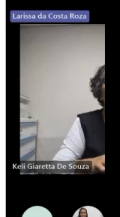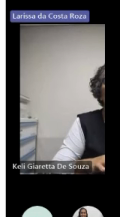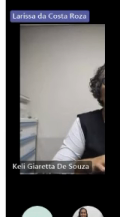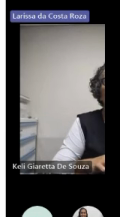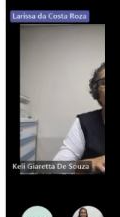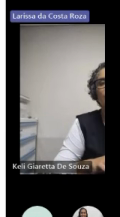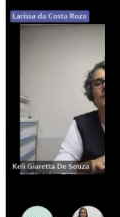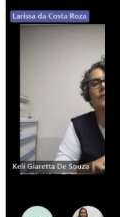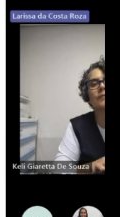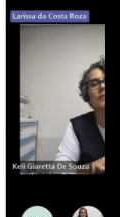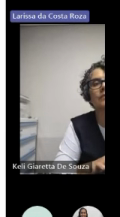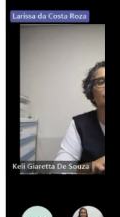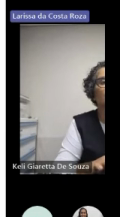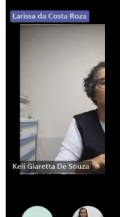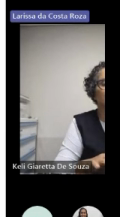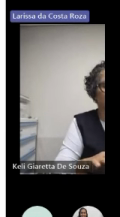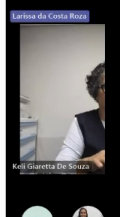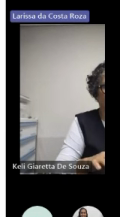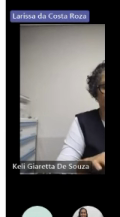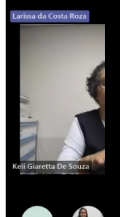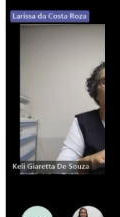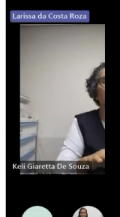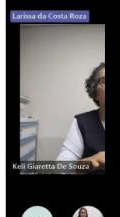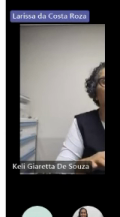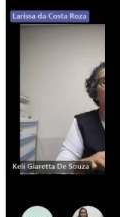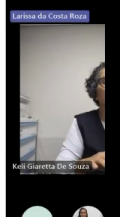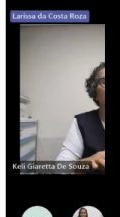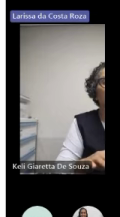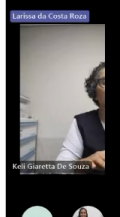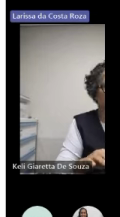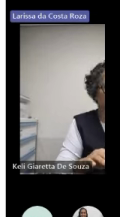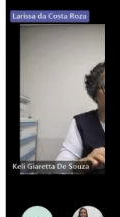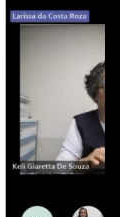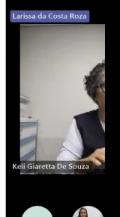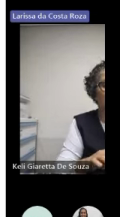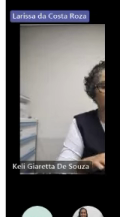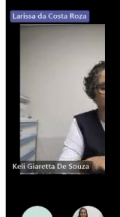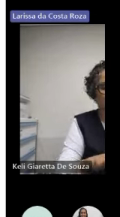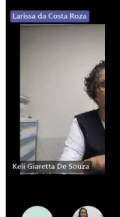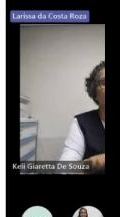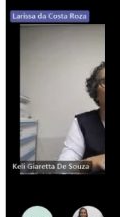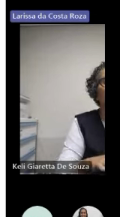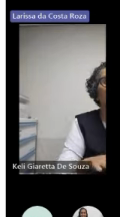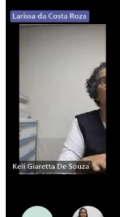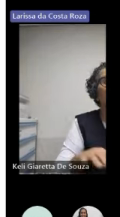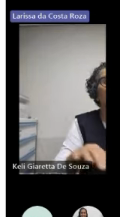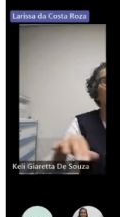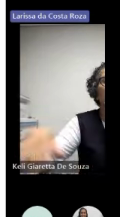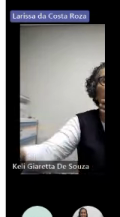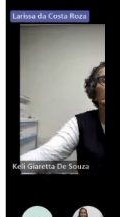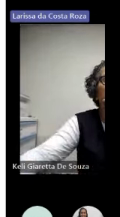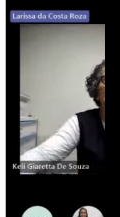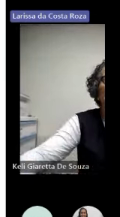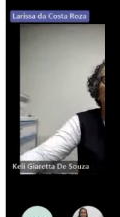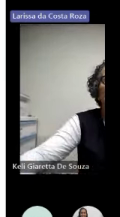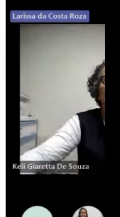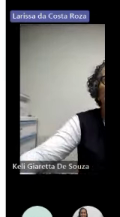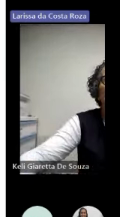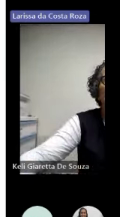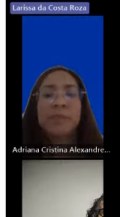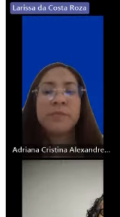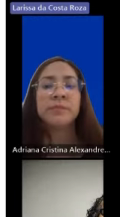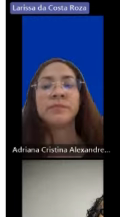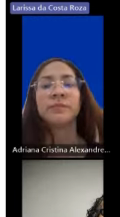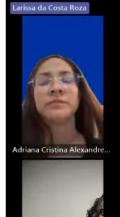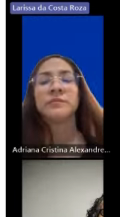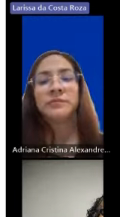minuto que passa, ela é um minuto muito importante para o nosso paciente. É uma vida que pode ali ser socorrida, né, pode vir a ter todo esse insumo, né,